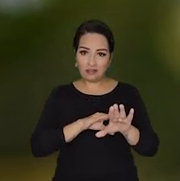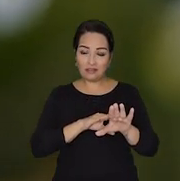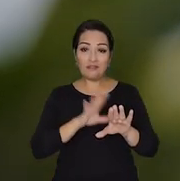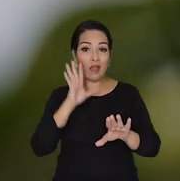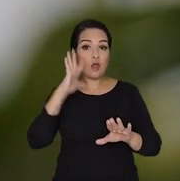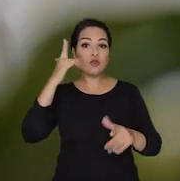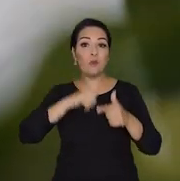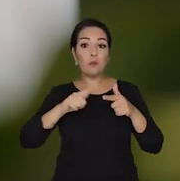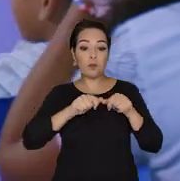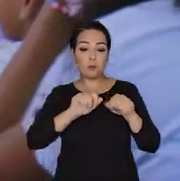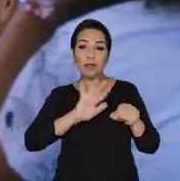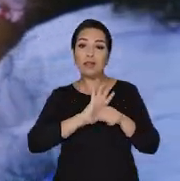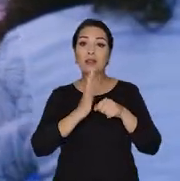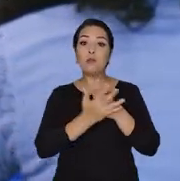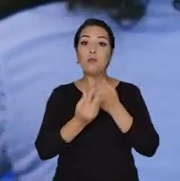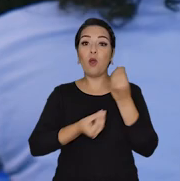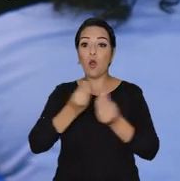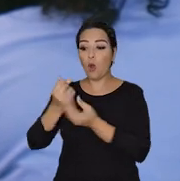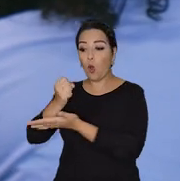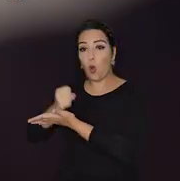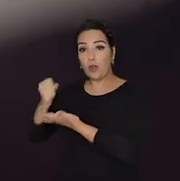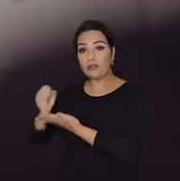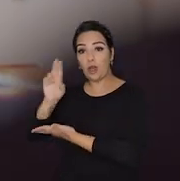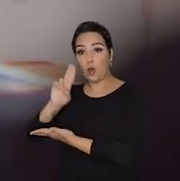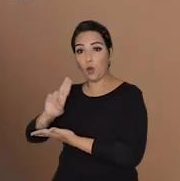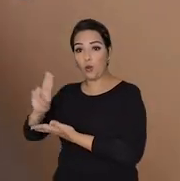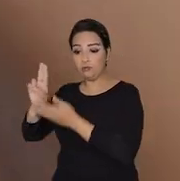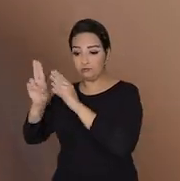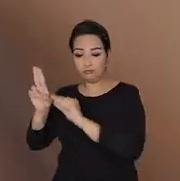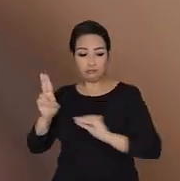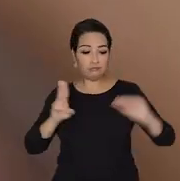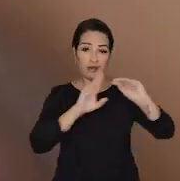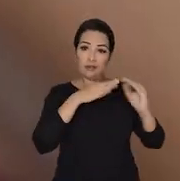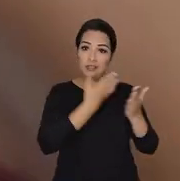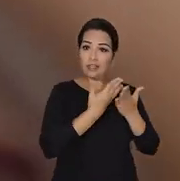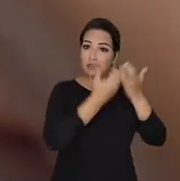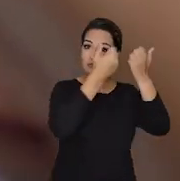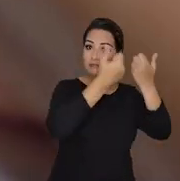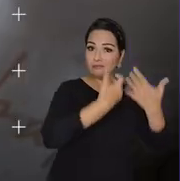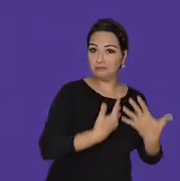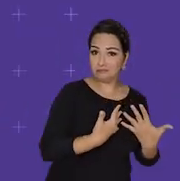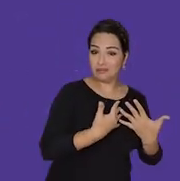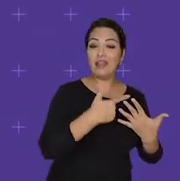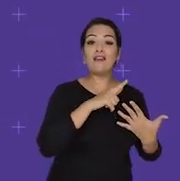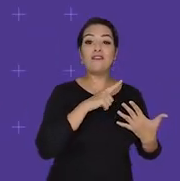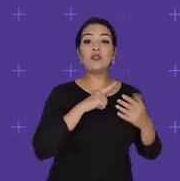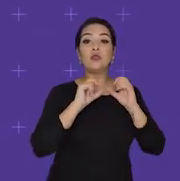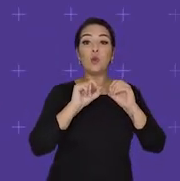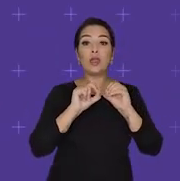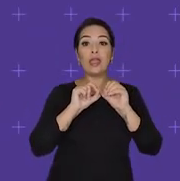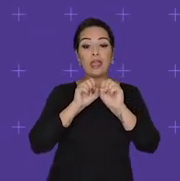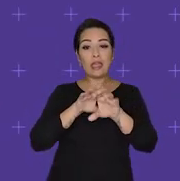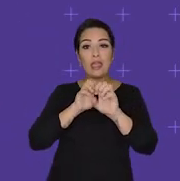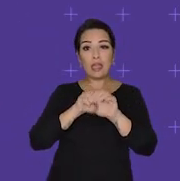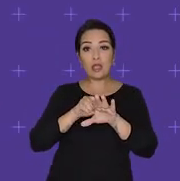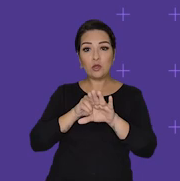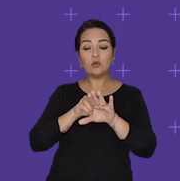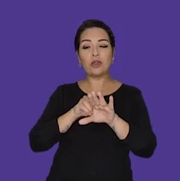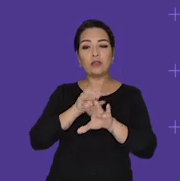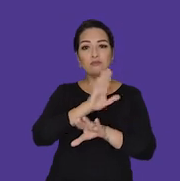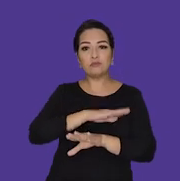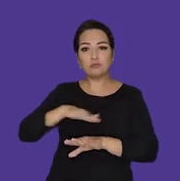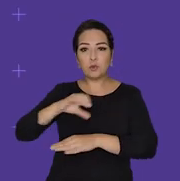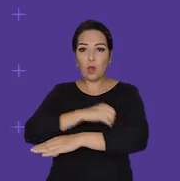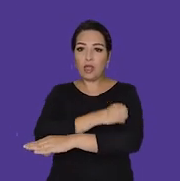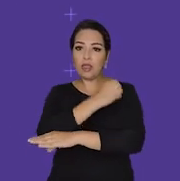Freixo é o candidato do Lula e vai ser o governador da educação. Ele vai recuperar o tempo perdido na pandemia, contratando universitários para